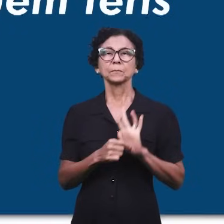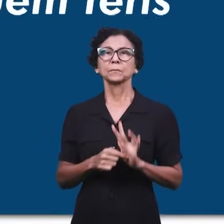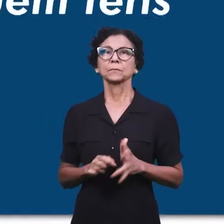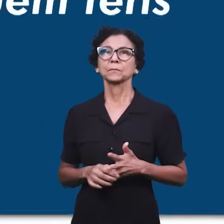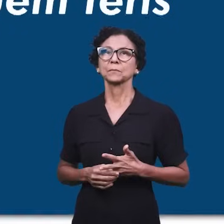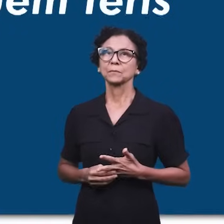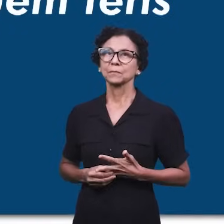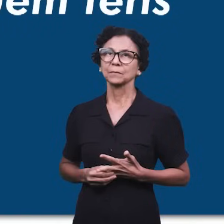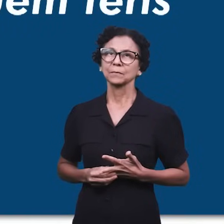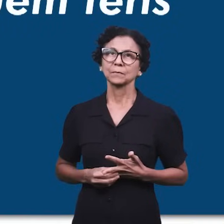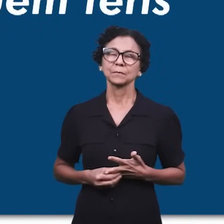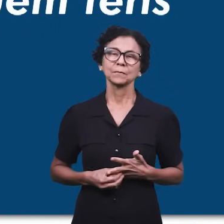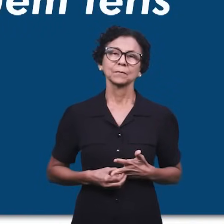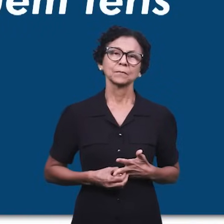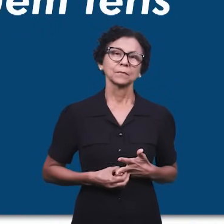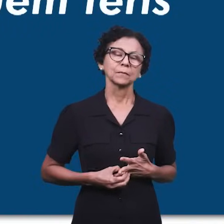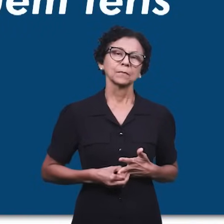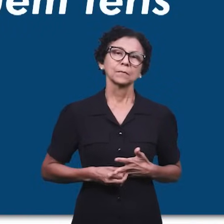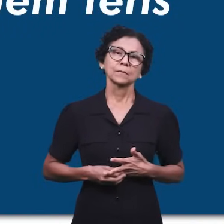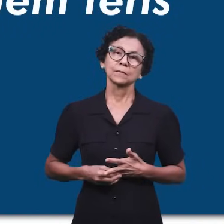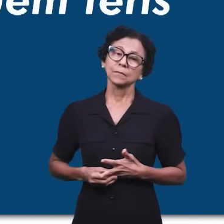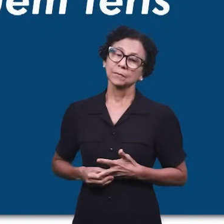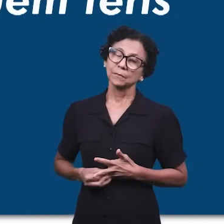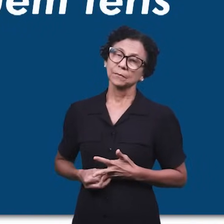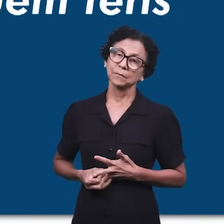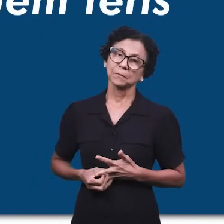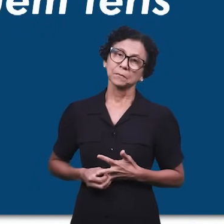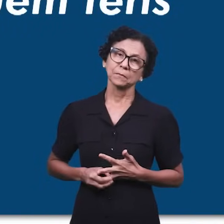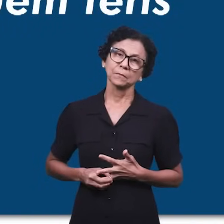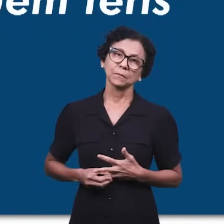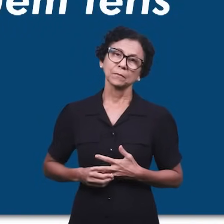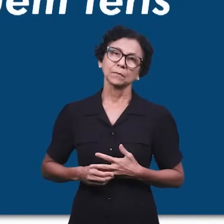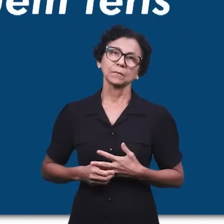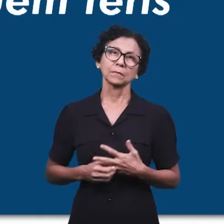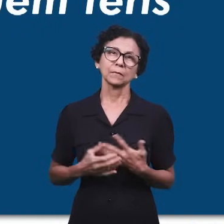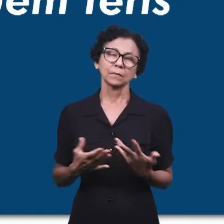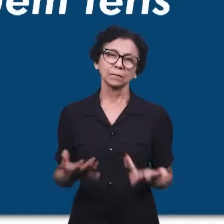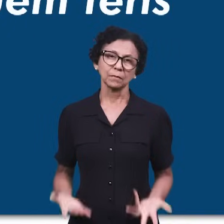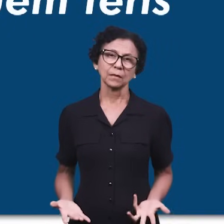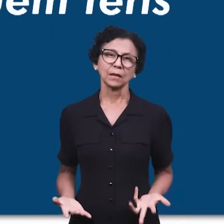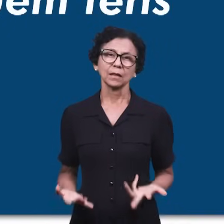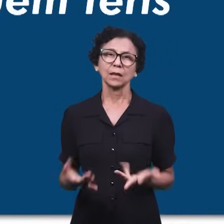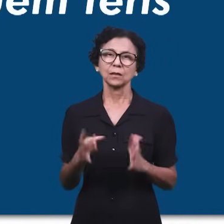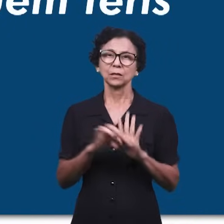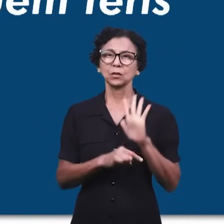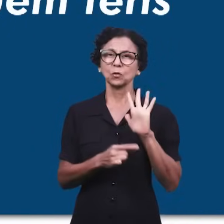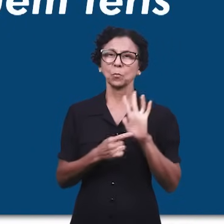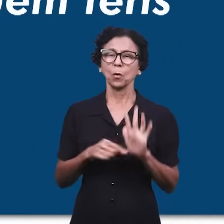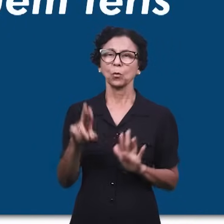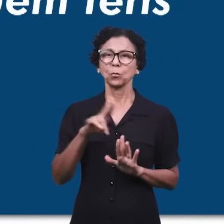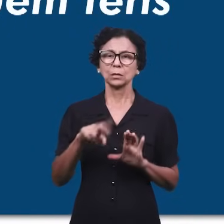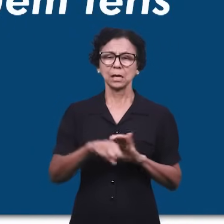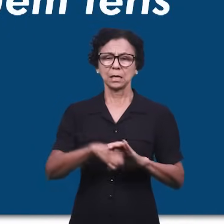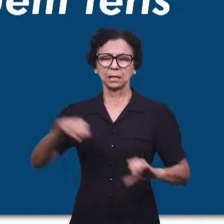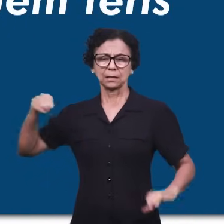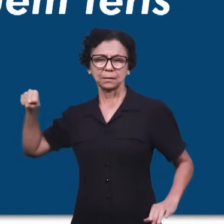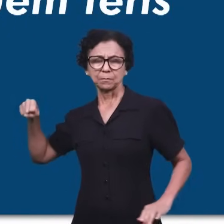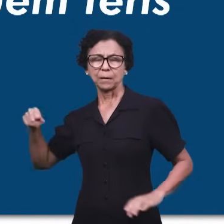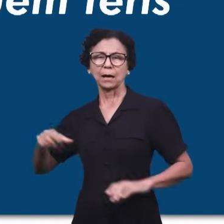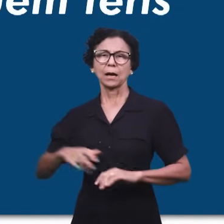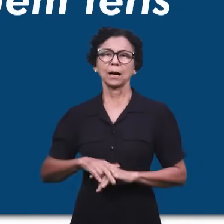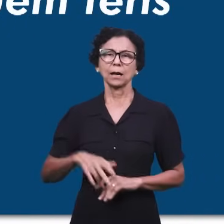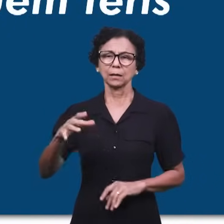O mundo ela está dizendo das questões da espada, da lança, de tudo isso. A afronta é muito